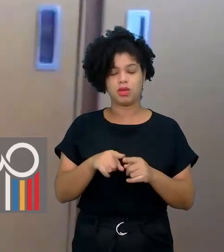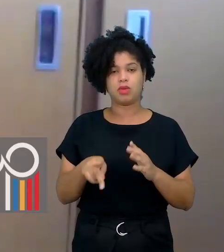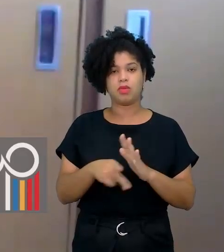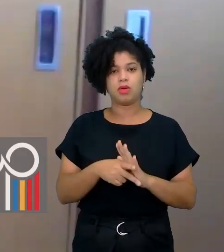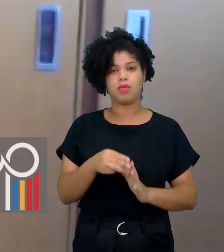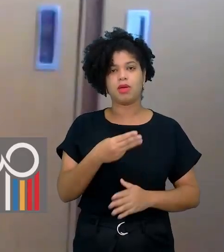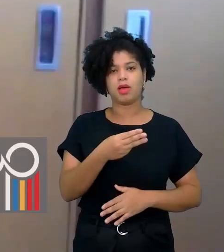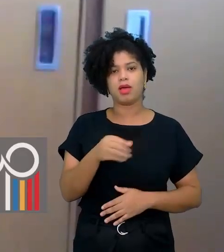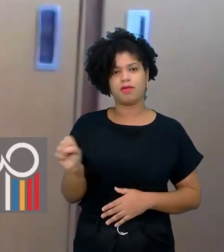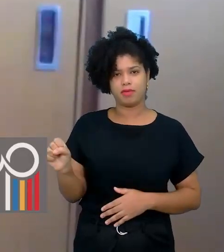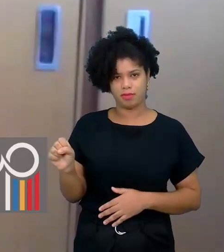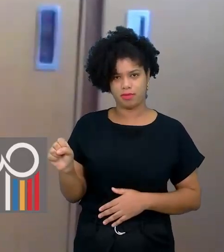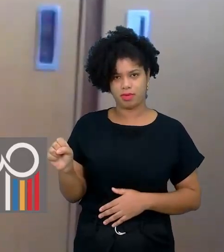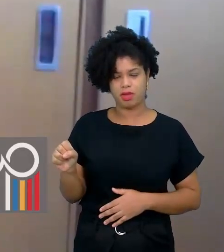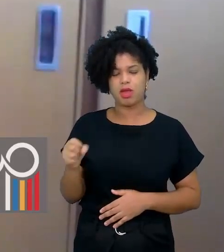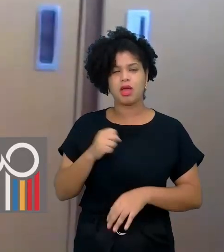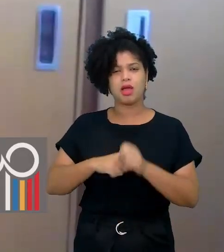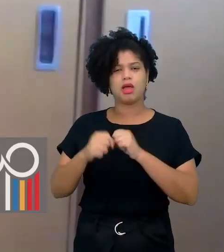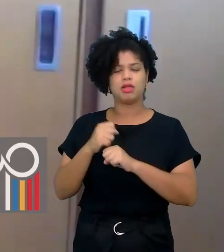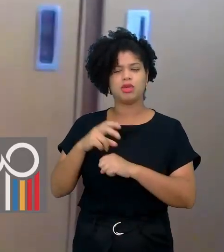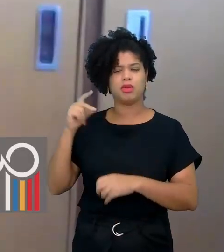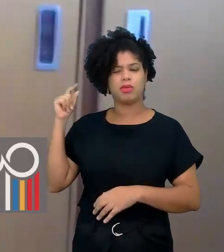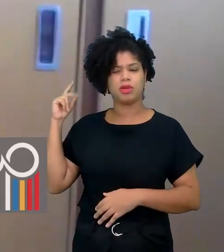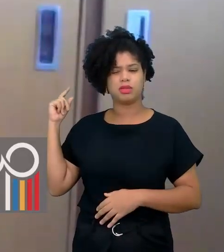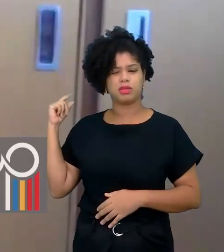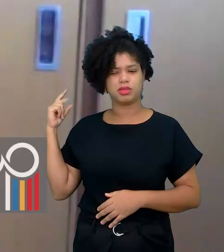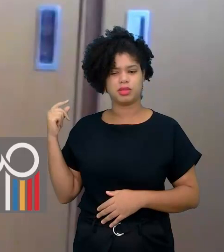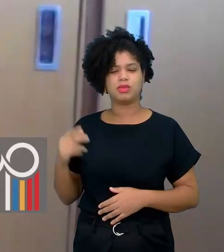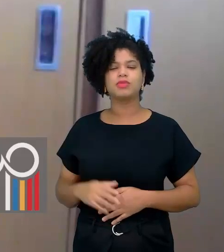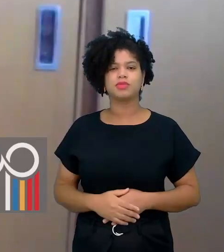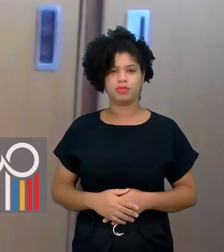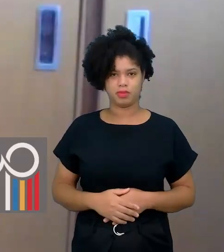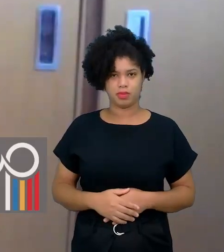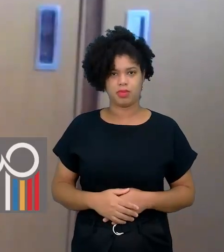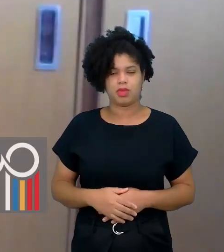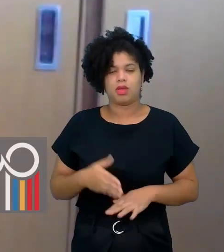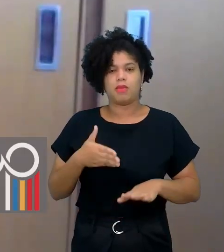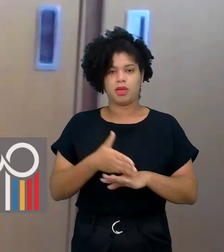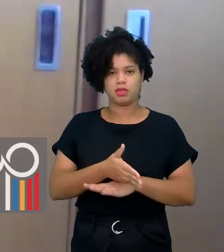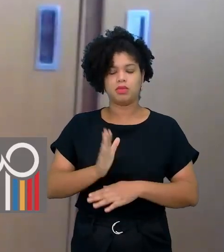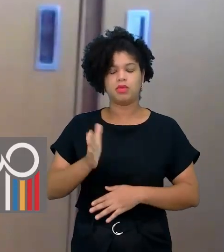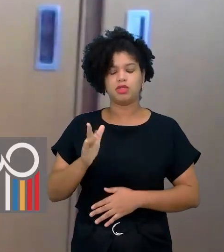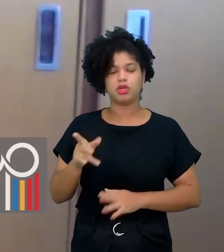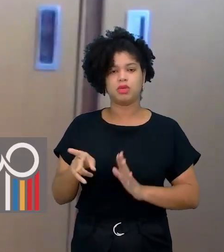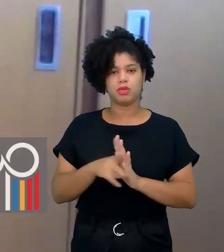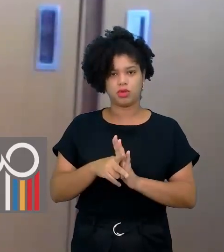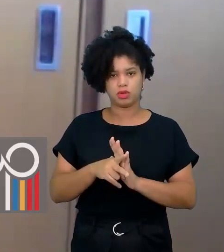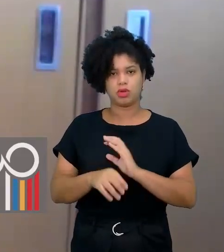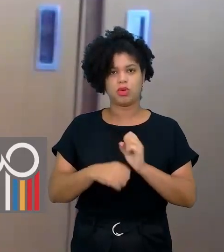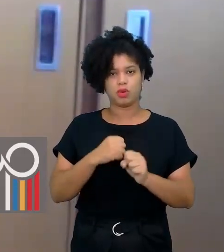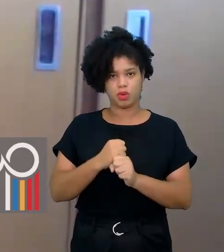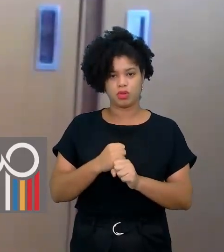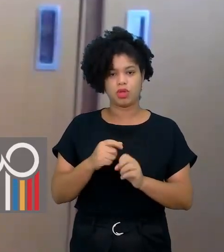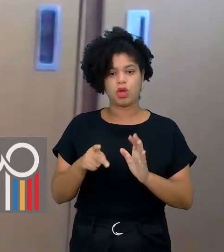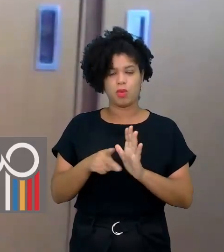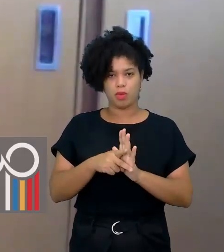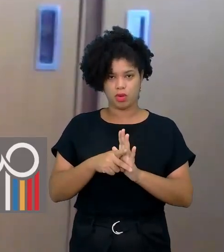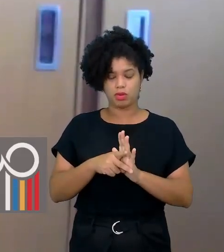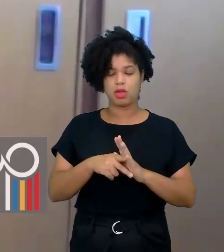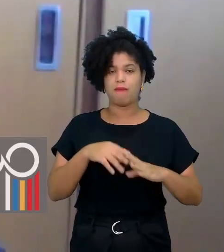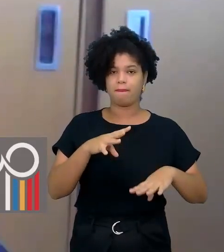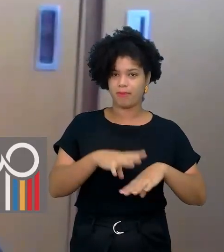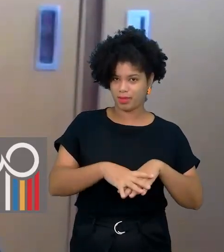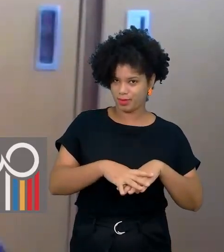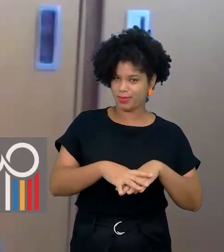EFAP, desde o ano passado participo das transmissões aqui de ano, né, do componente de